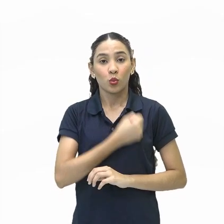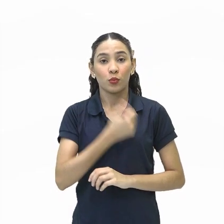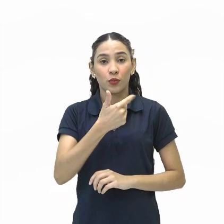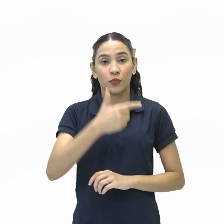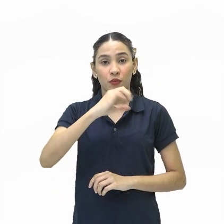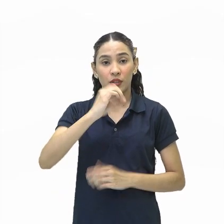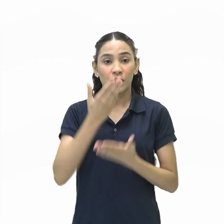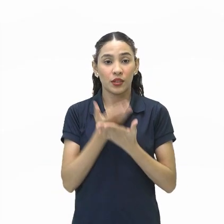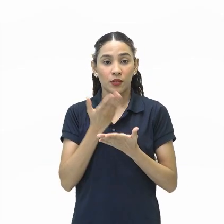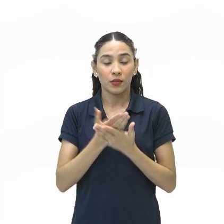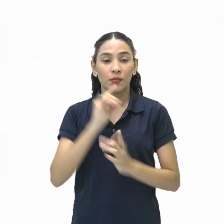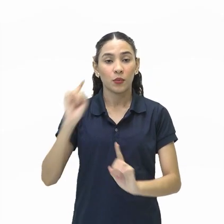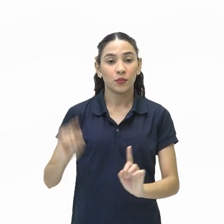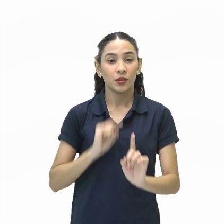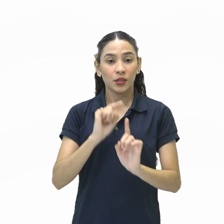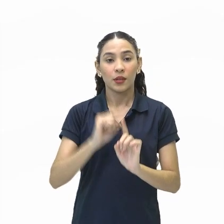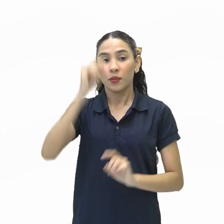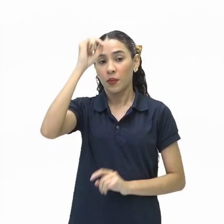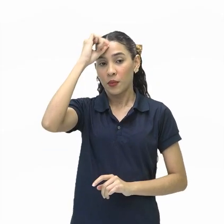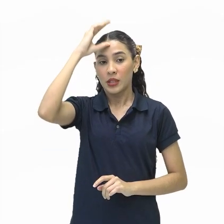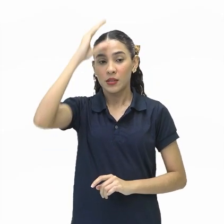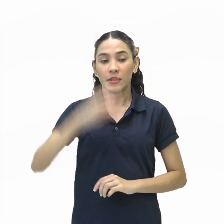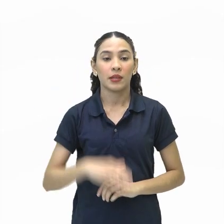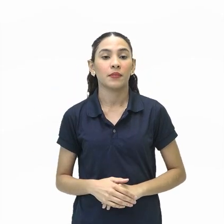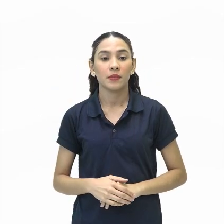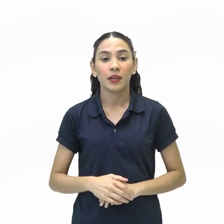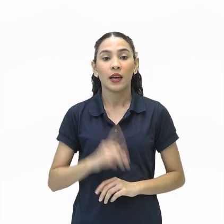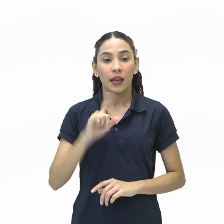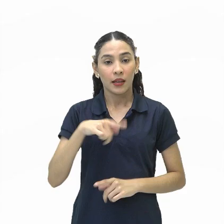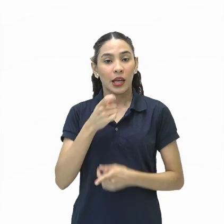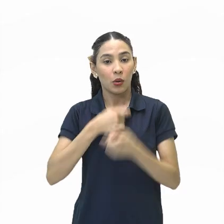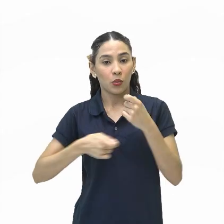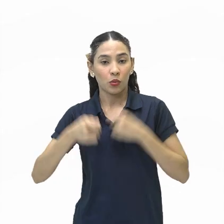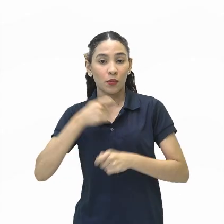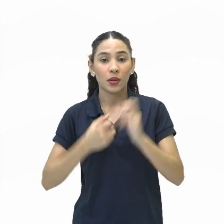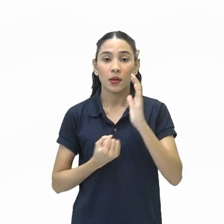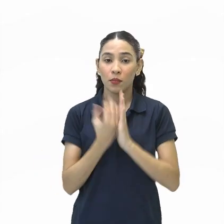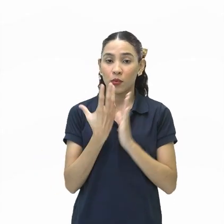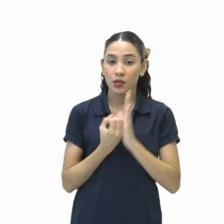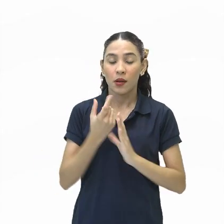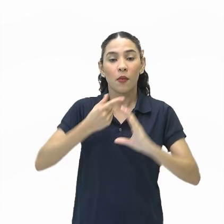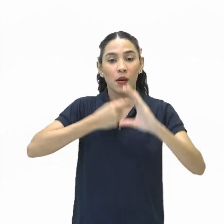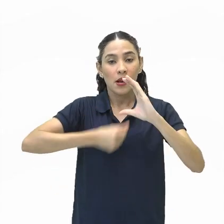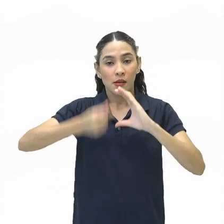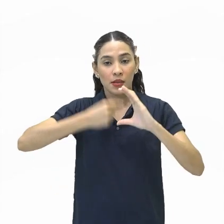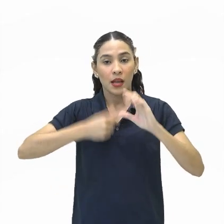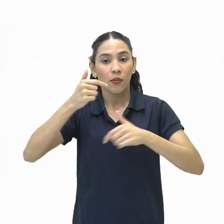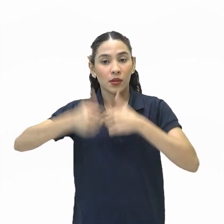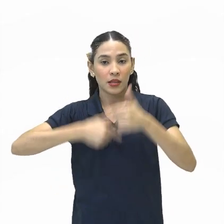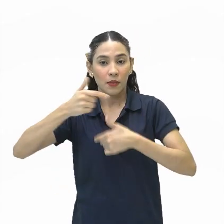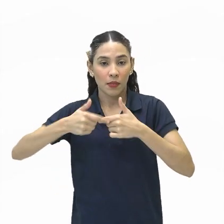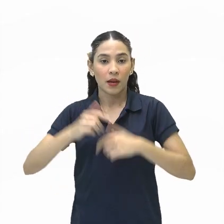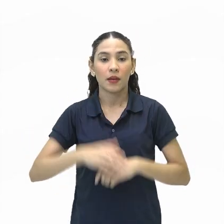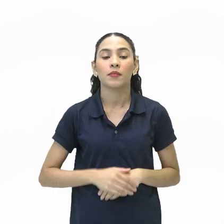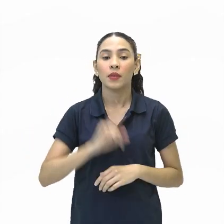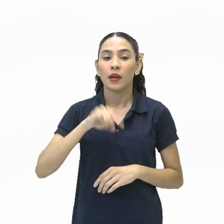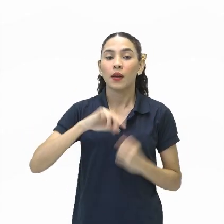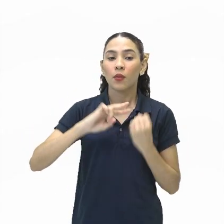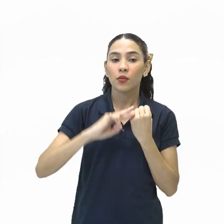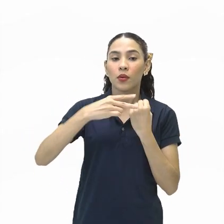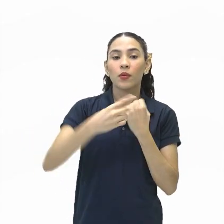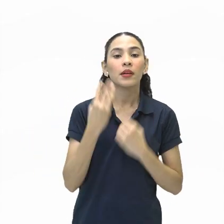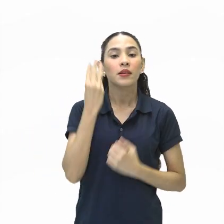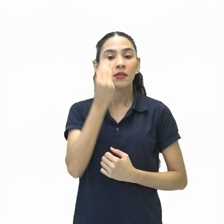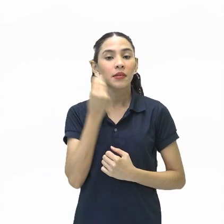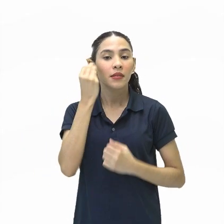número 20. Nosso objeto de conhecimento, economia, produção, capital e trabalho são consequências